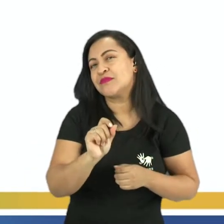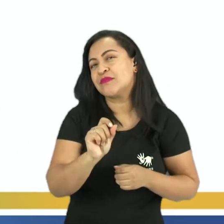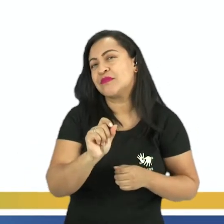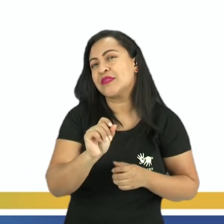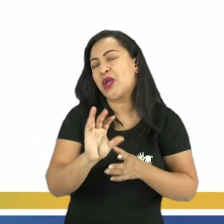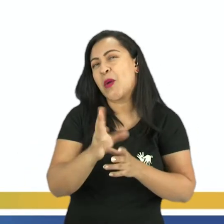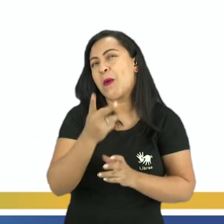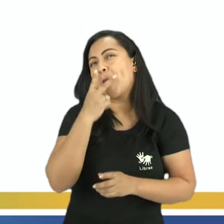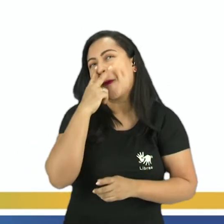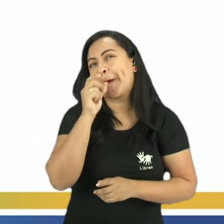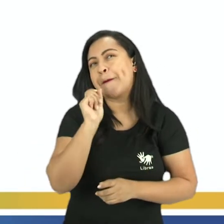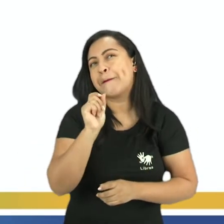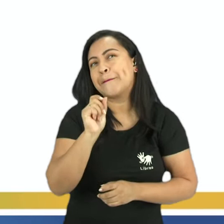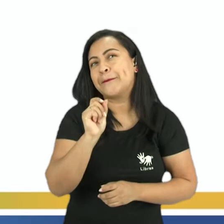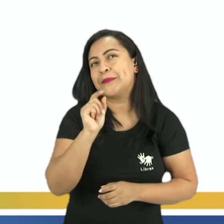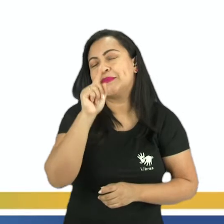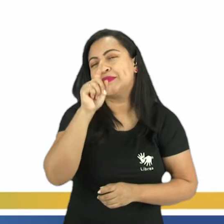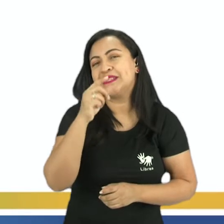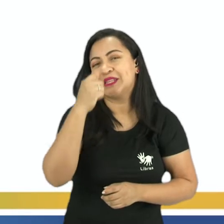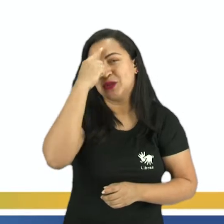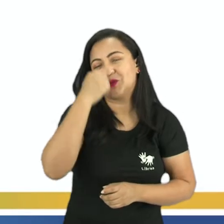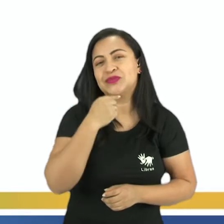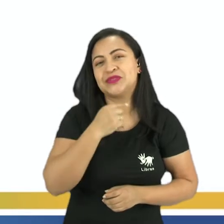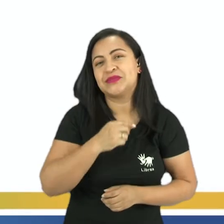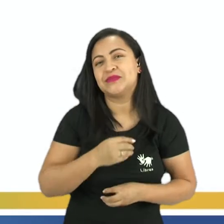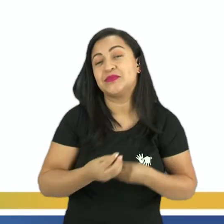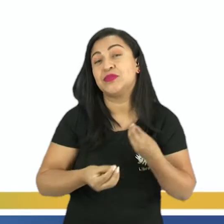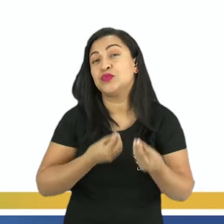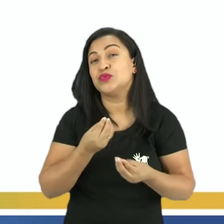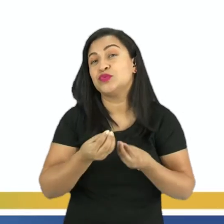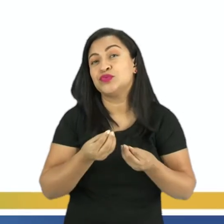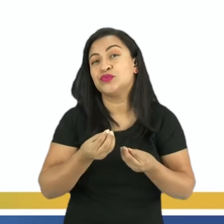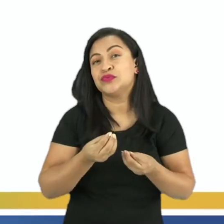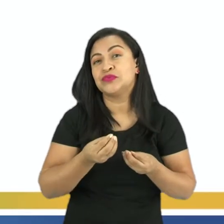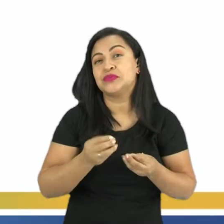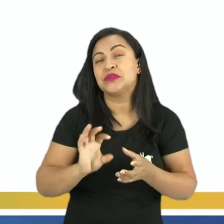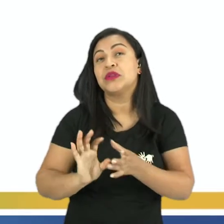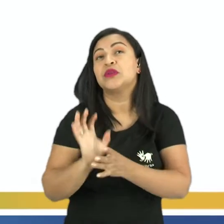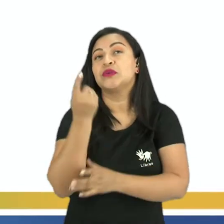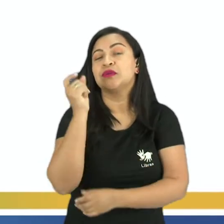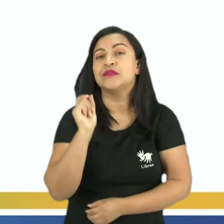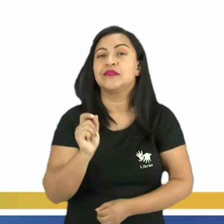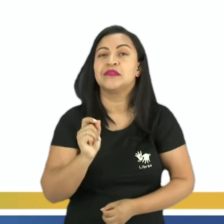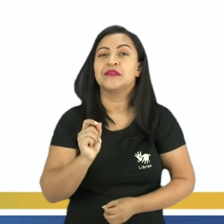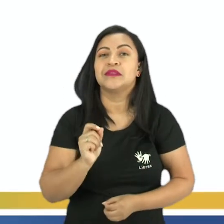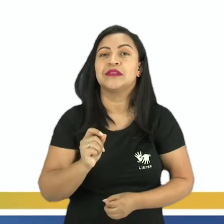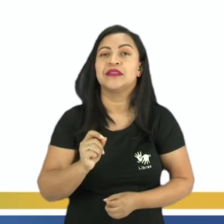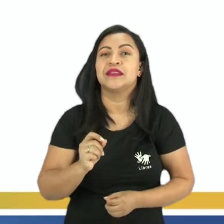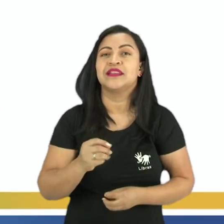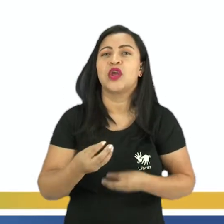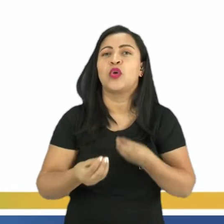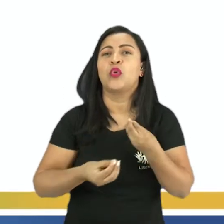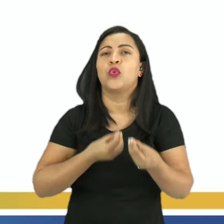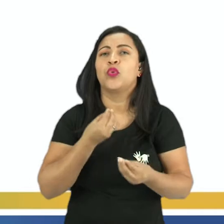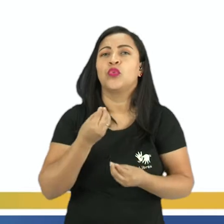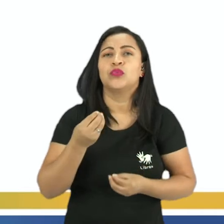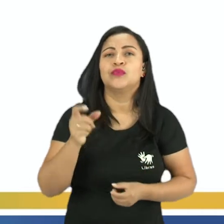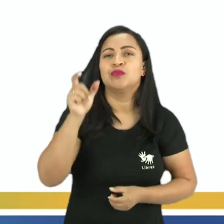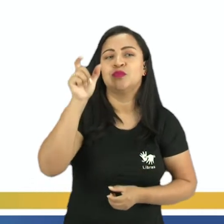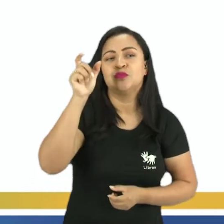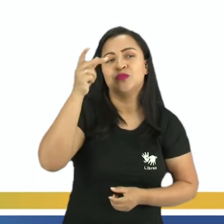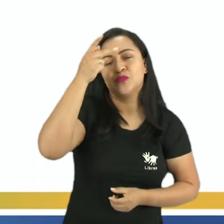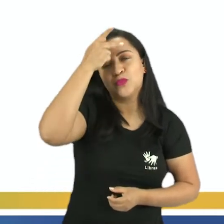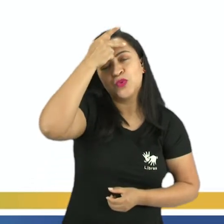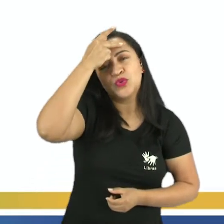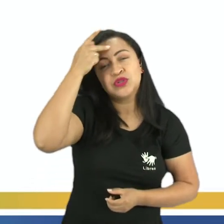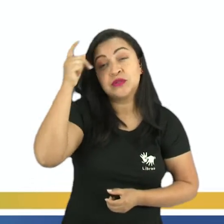está acontecendo em cada uma delas. O que compõe essas imagens? Como são os personagens?